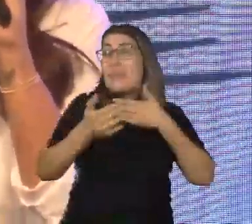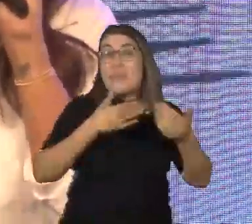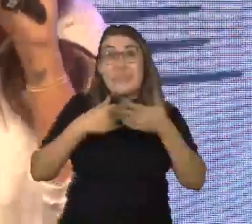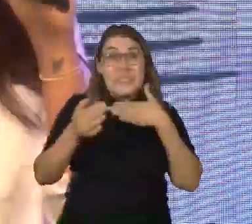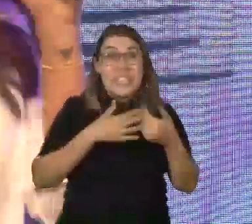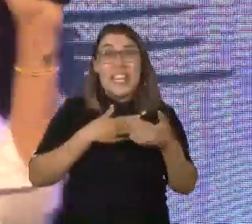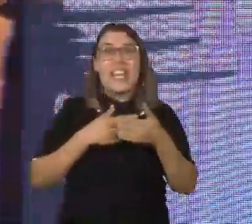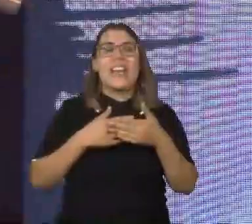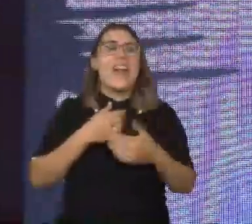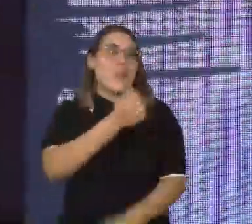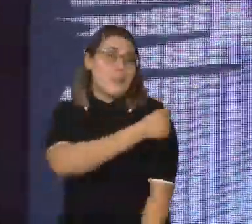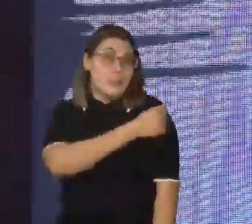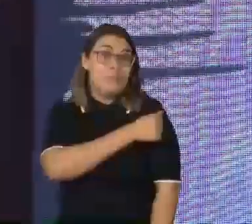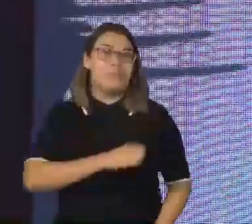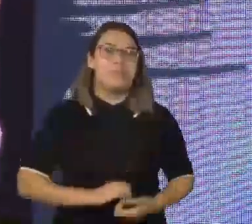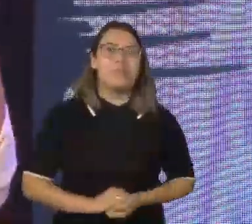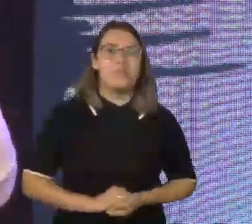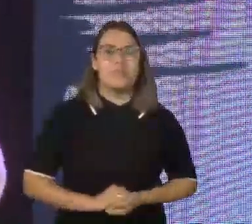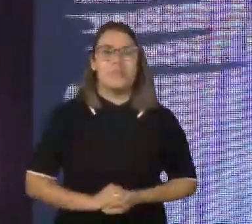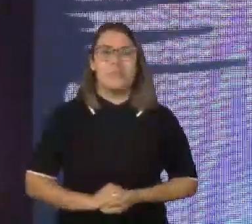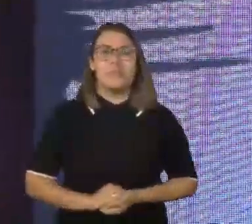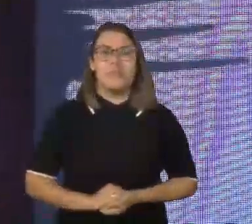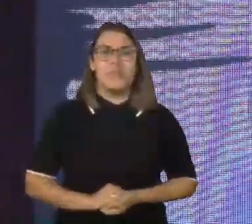qualquer aluno. A